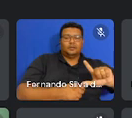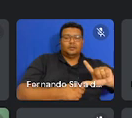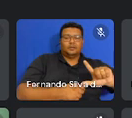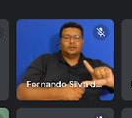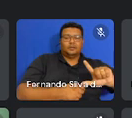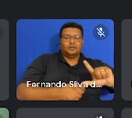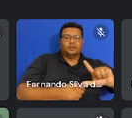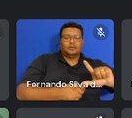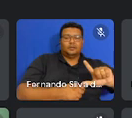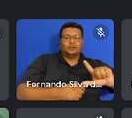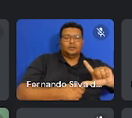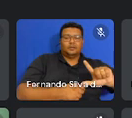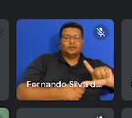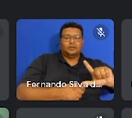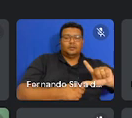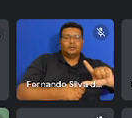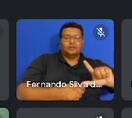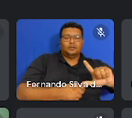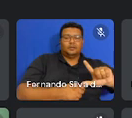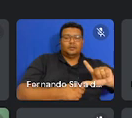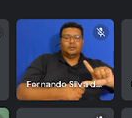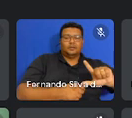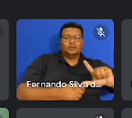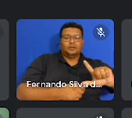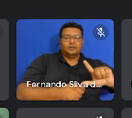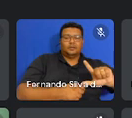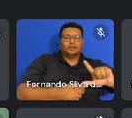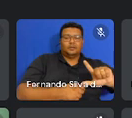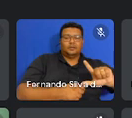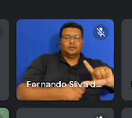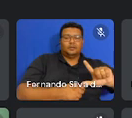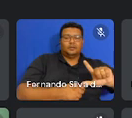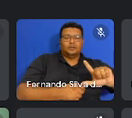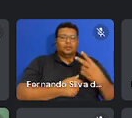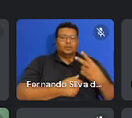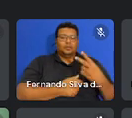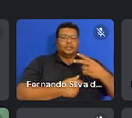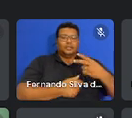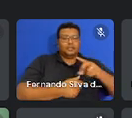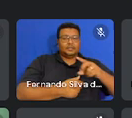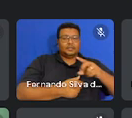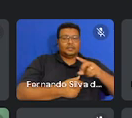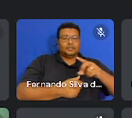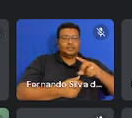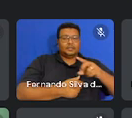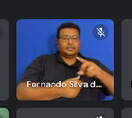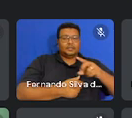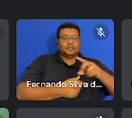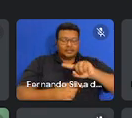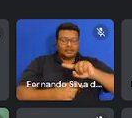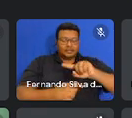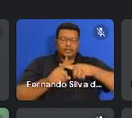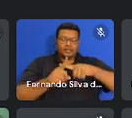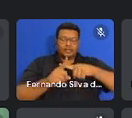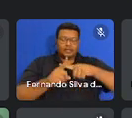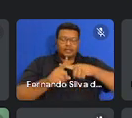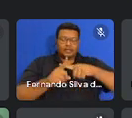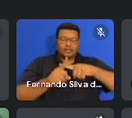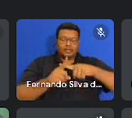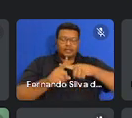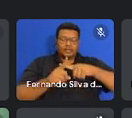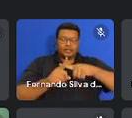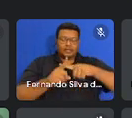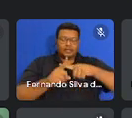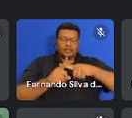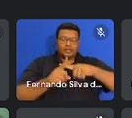o quadrado do segundo, sobre L ao quadrado. E agora a gente vai ter que fazer